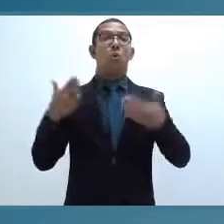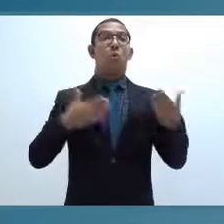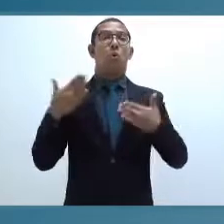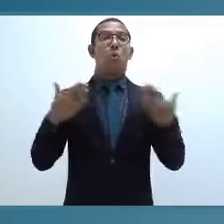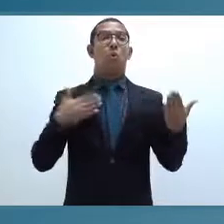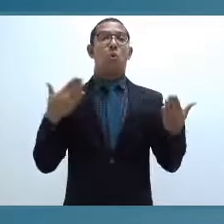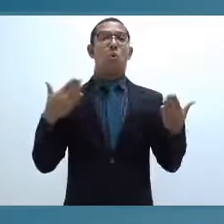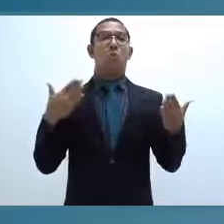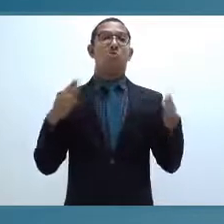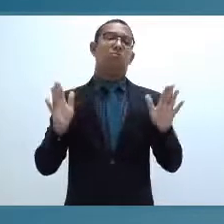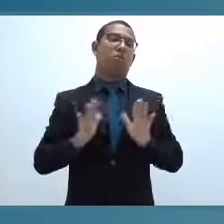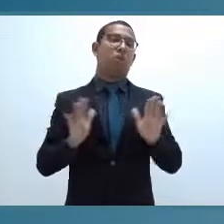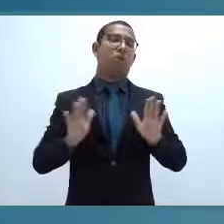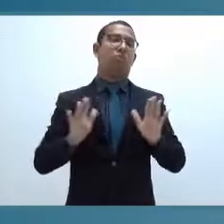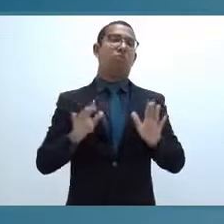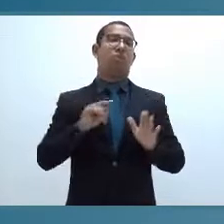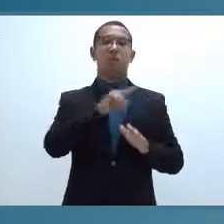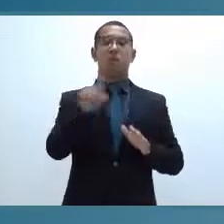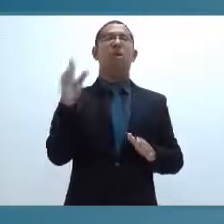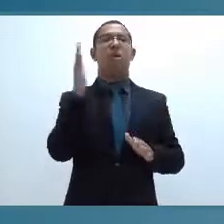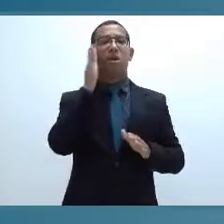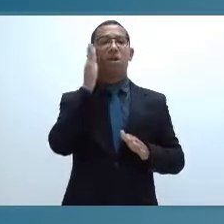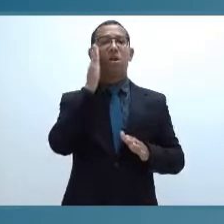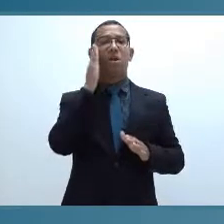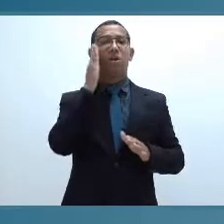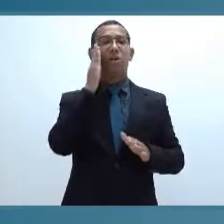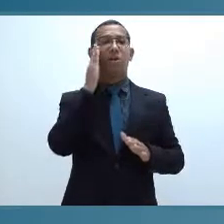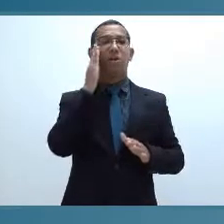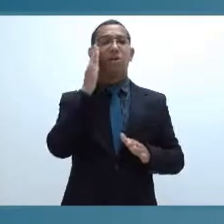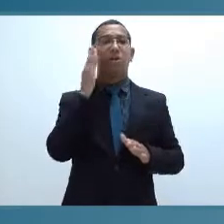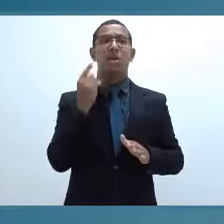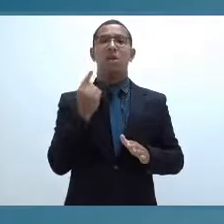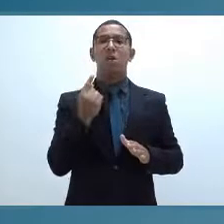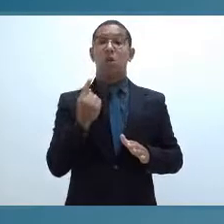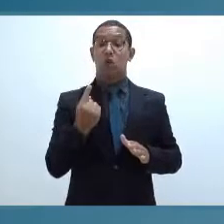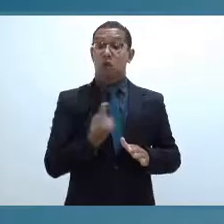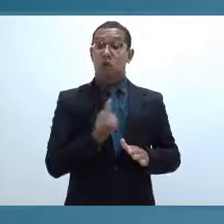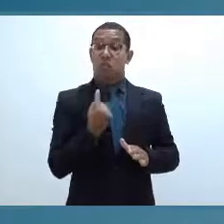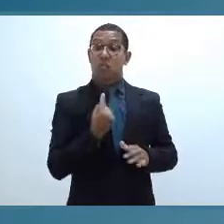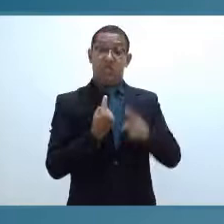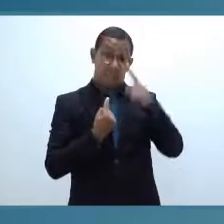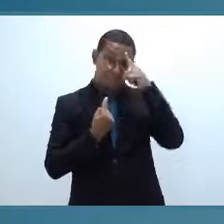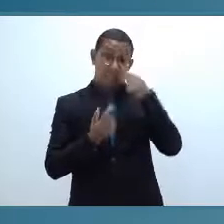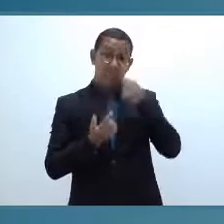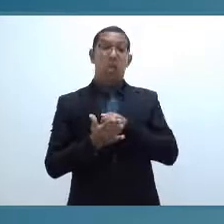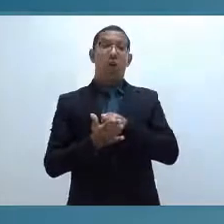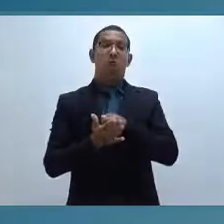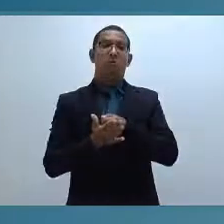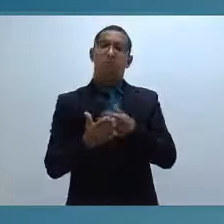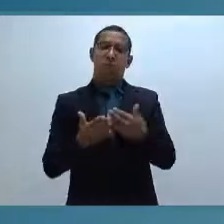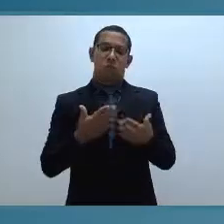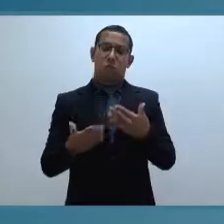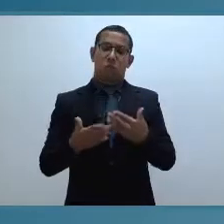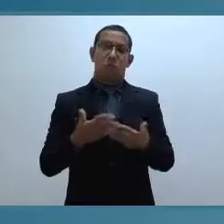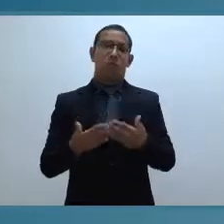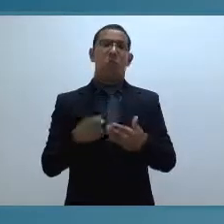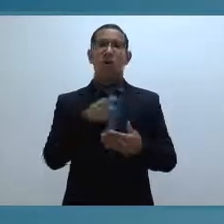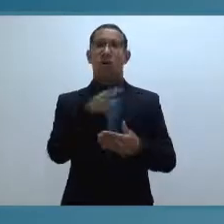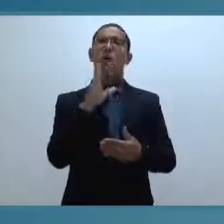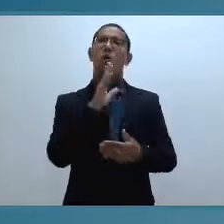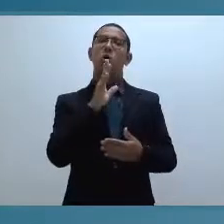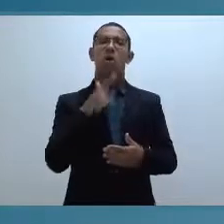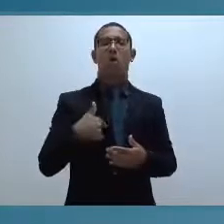manifesto mesmo ficando sozinho, tá? No caso de suma importância, a